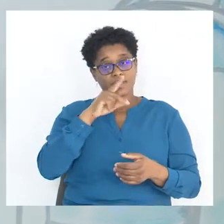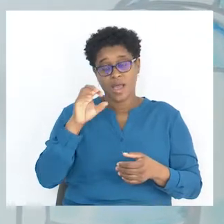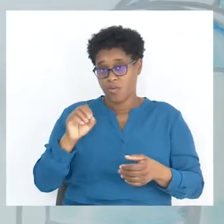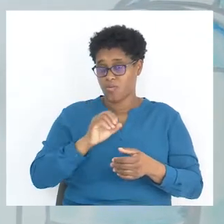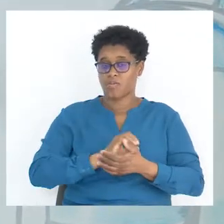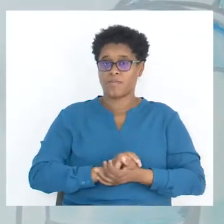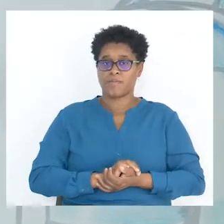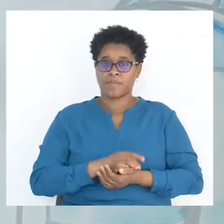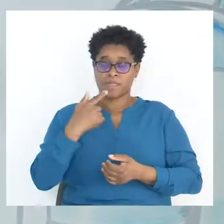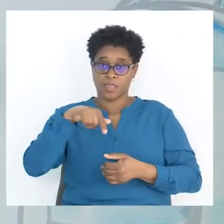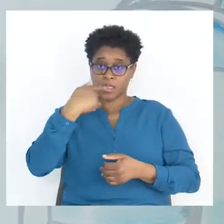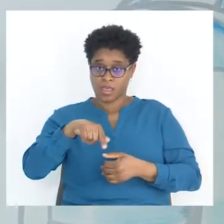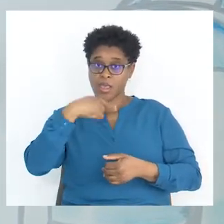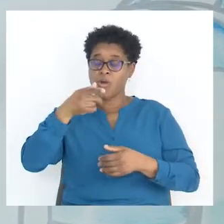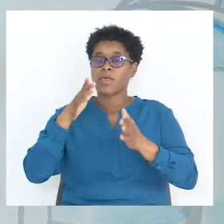ali.